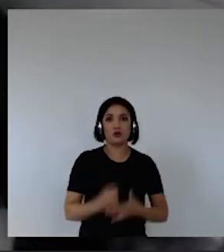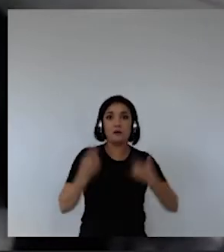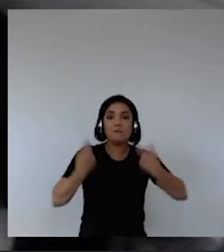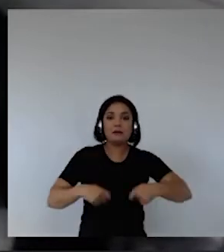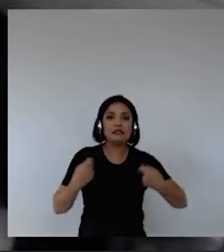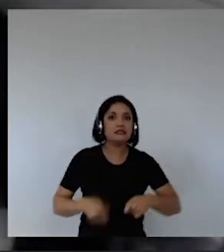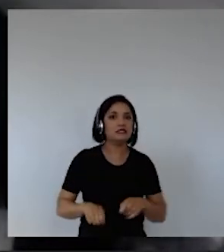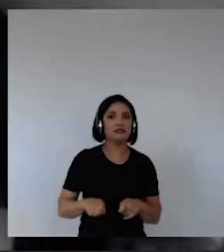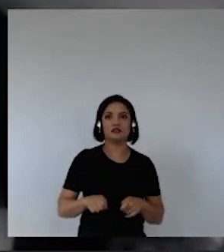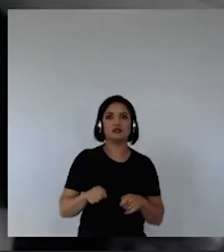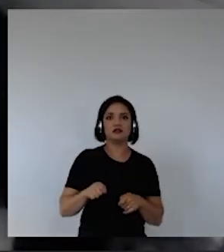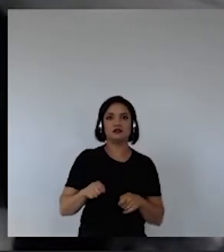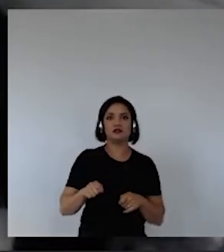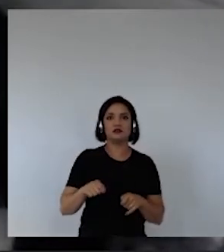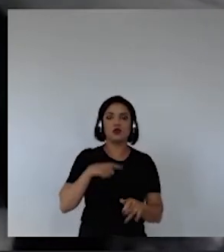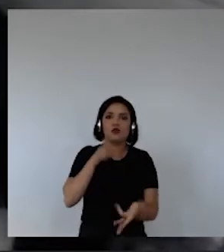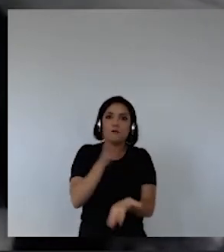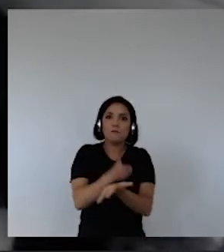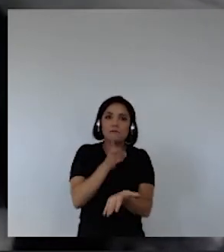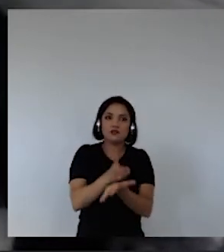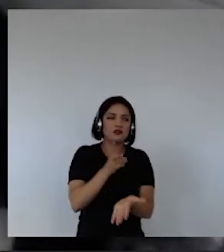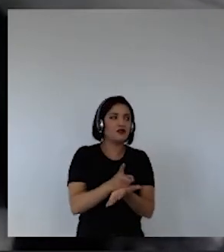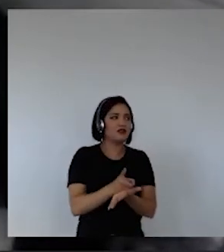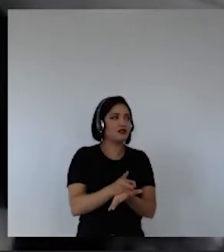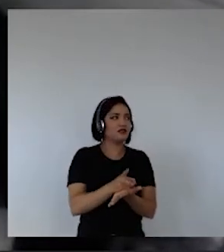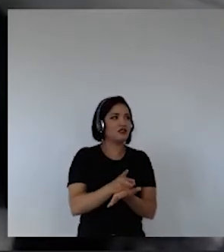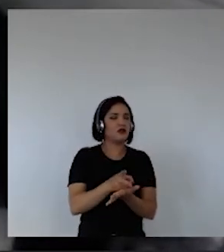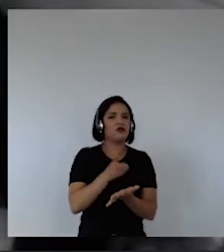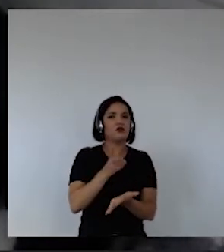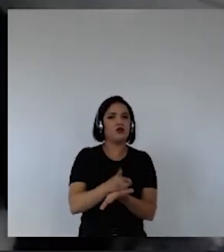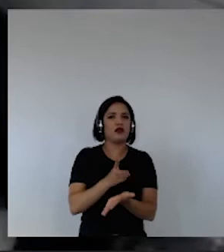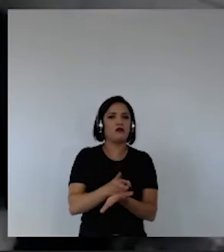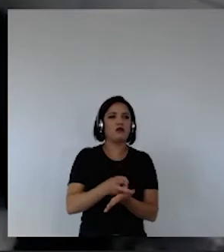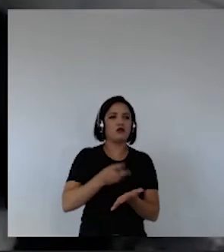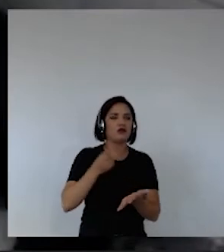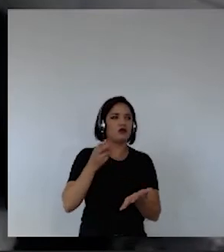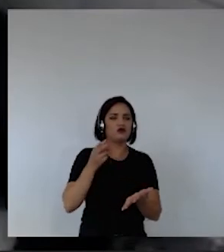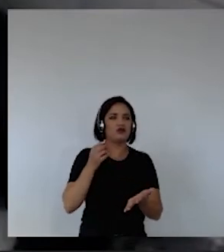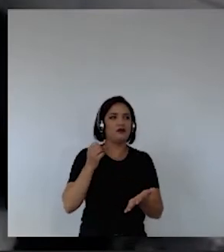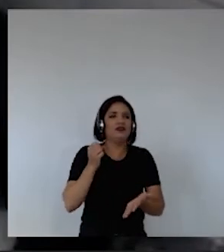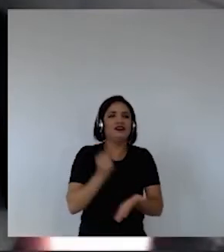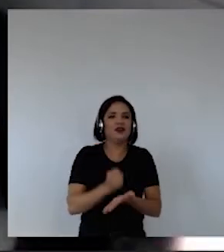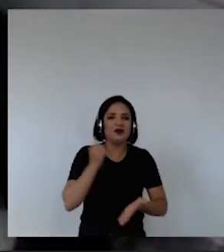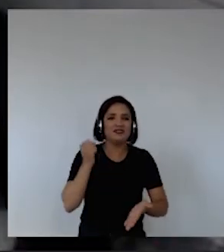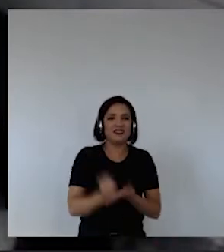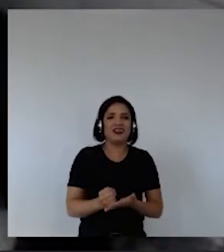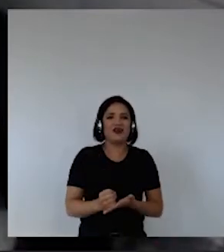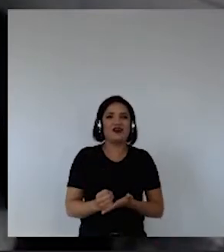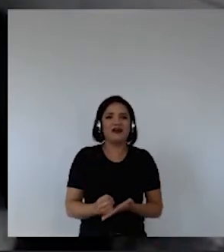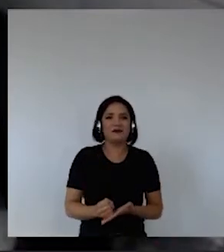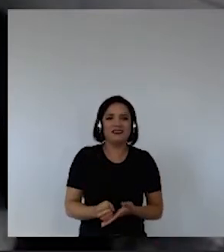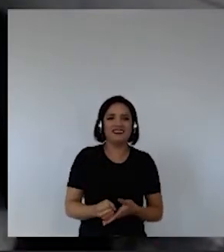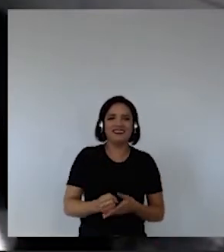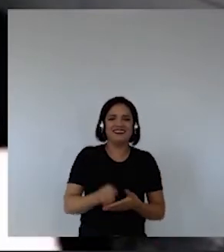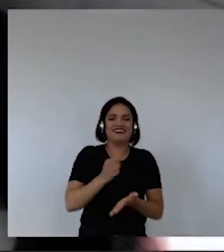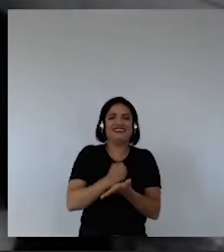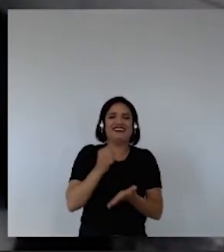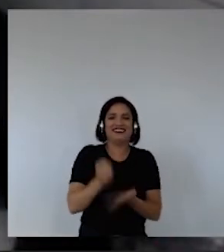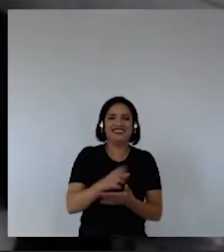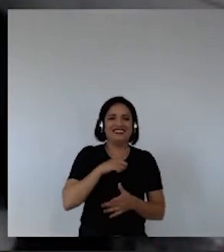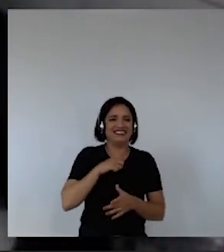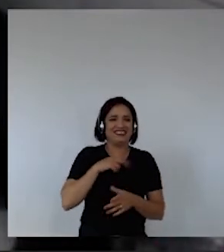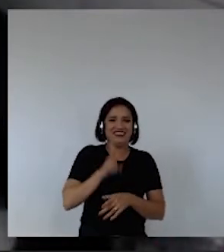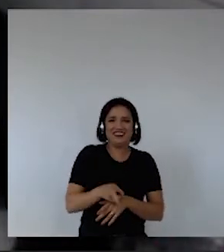fornecedor. Elas precisam da manutenção, por exemplo, do contrato de locação. Ela precisa dar continuidade naquela